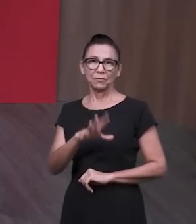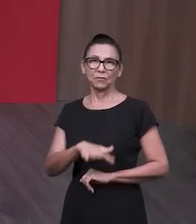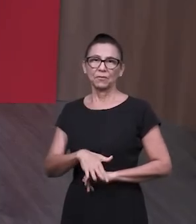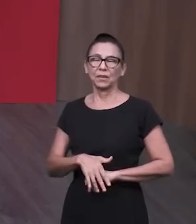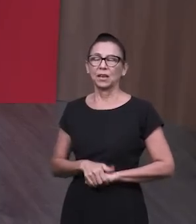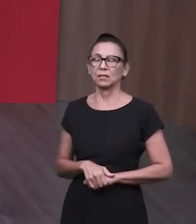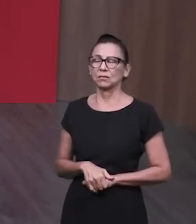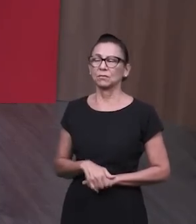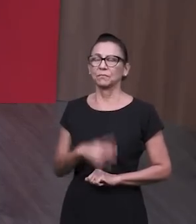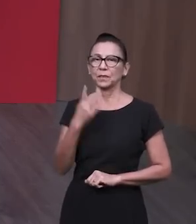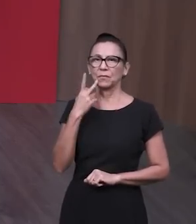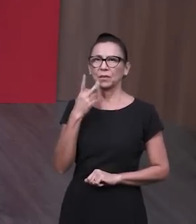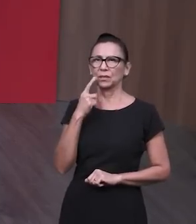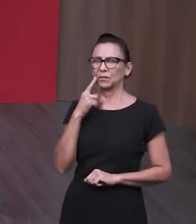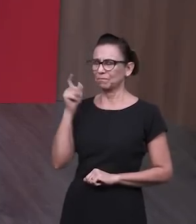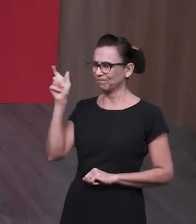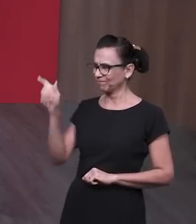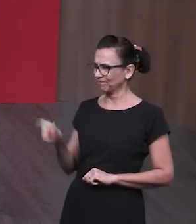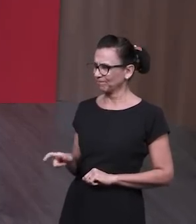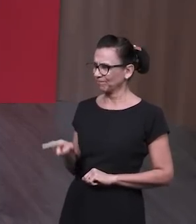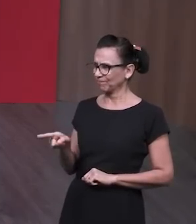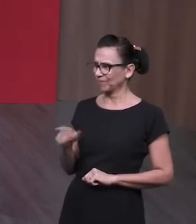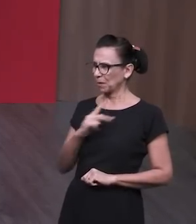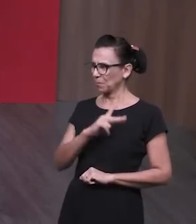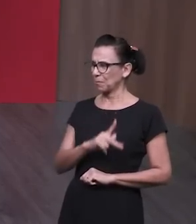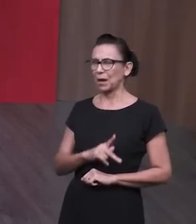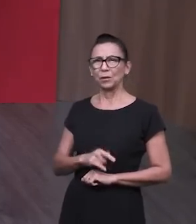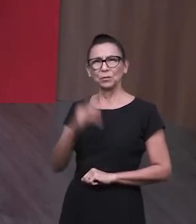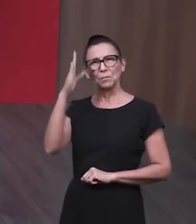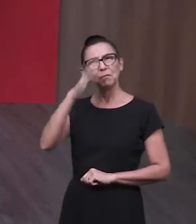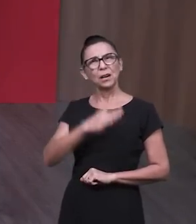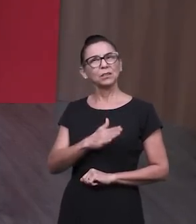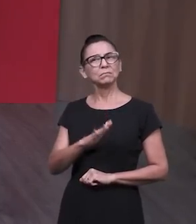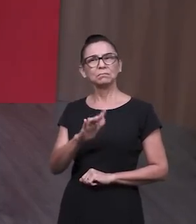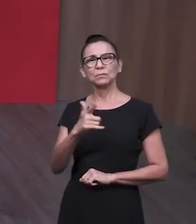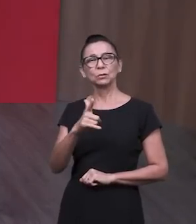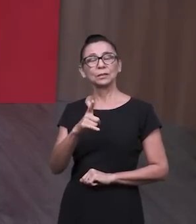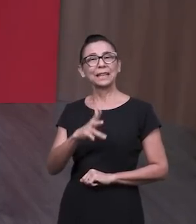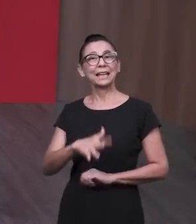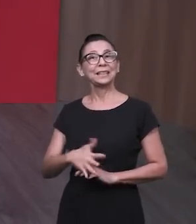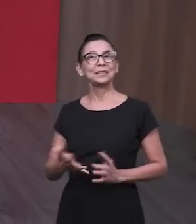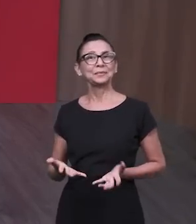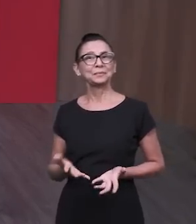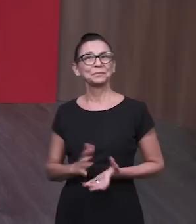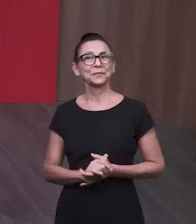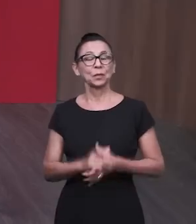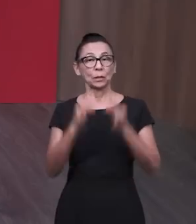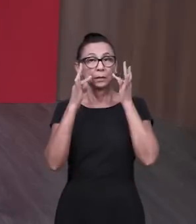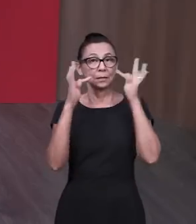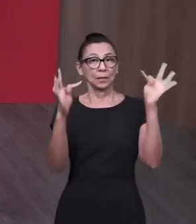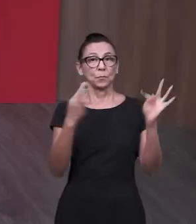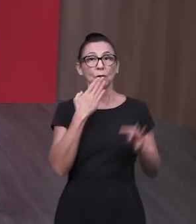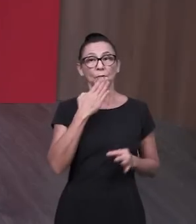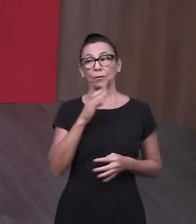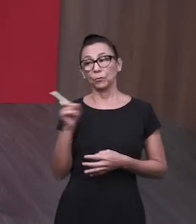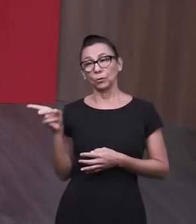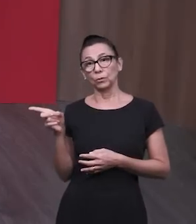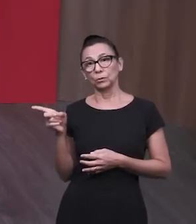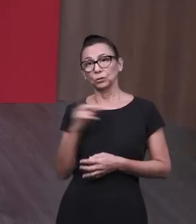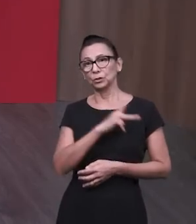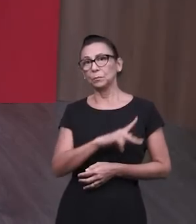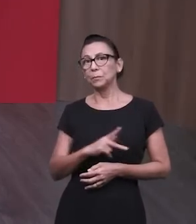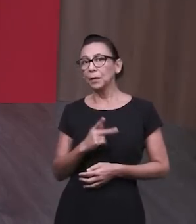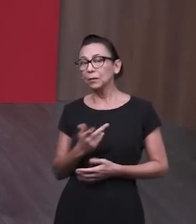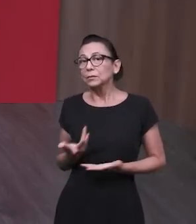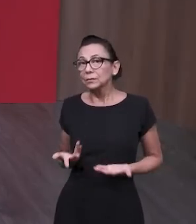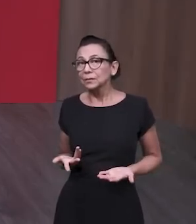não vejo mal nenhum nesse homem. Ele vai testemunhar a favor de Paulo. Ele tinha aprendido o quê? O homem que o chamou de